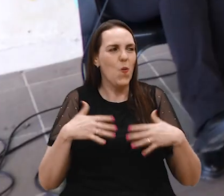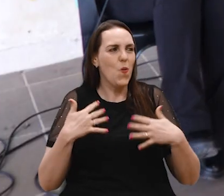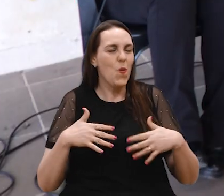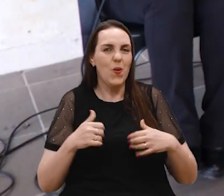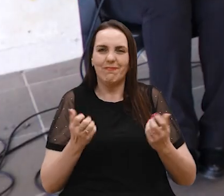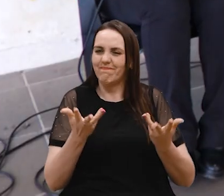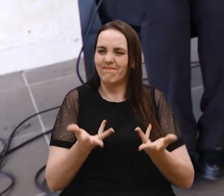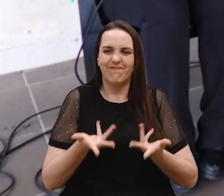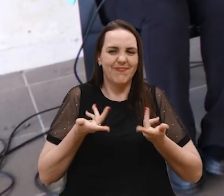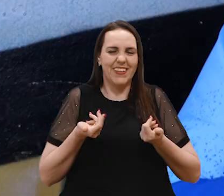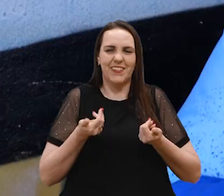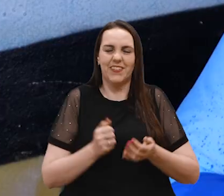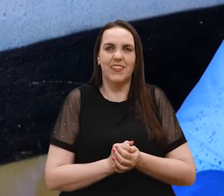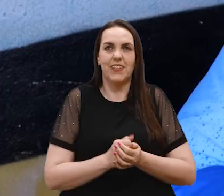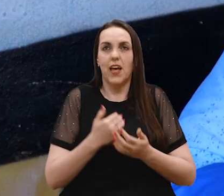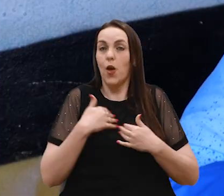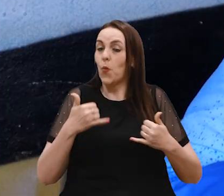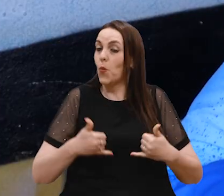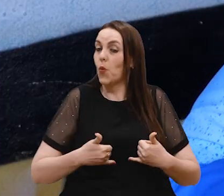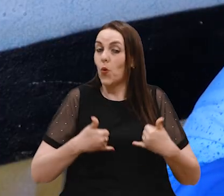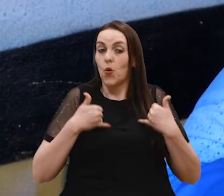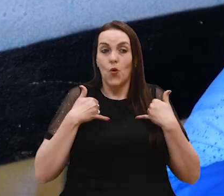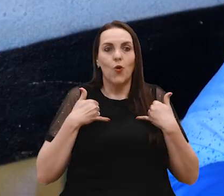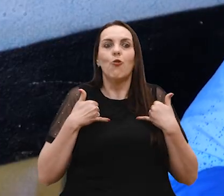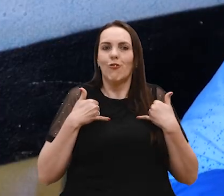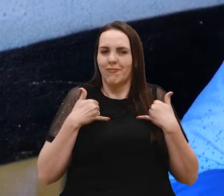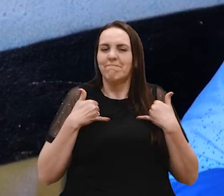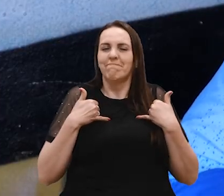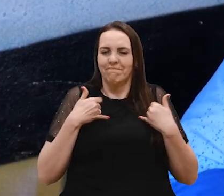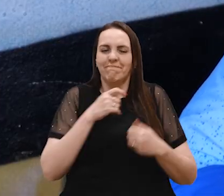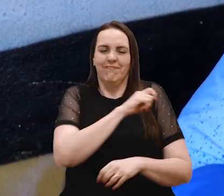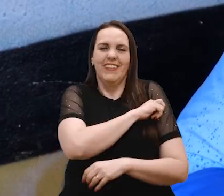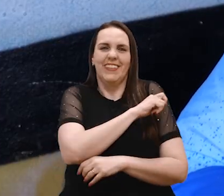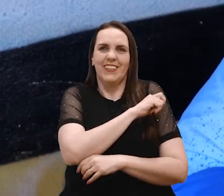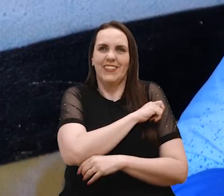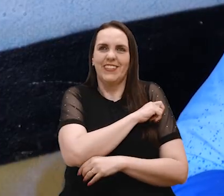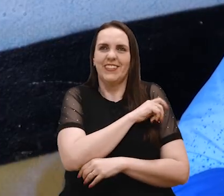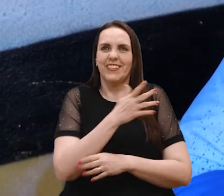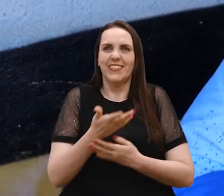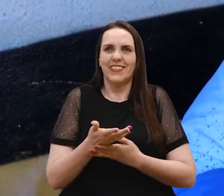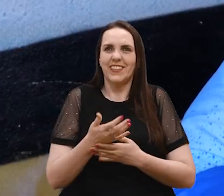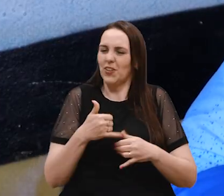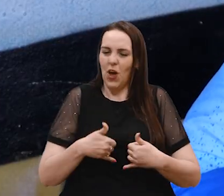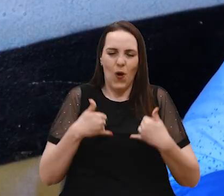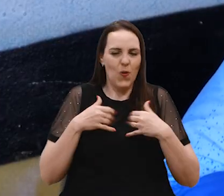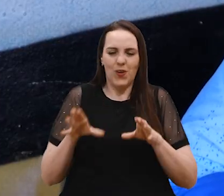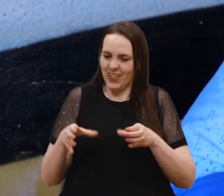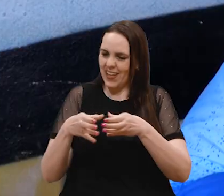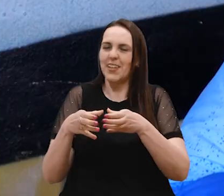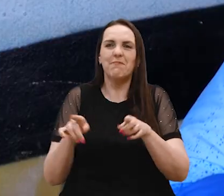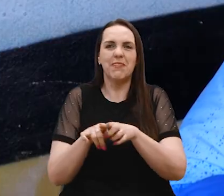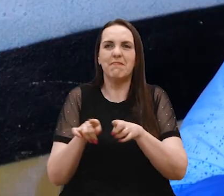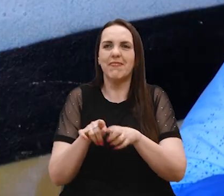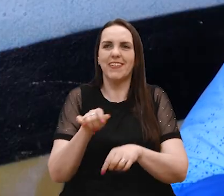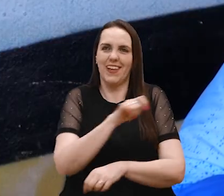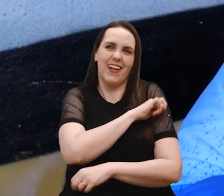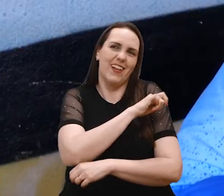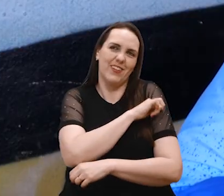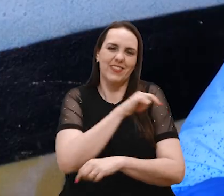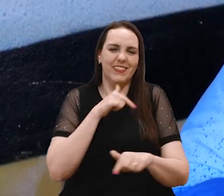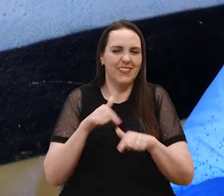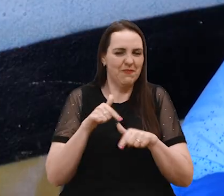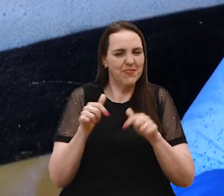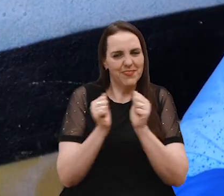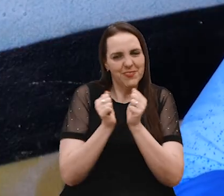que maravilha, sabe? Eu tenho muito orgulho dos meus alunos. Eu sou uma professora, eu tenho muito orgulho da minha equipe, dos meus alunos que trabalham